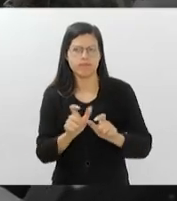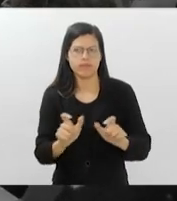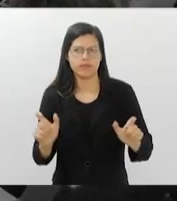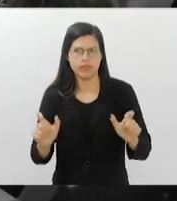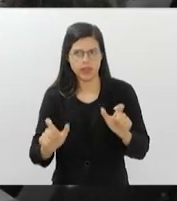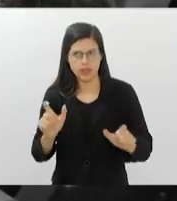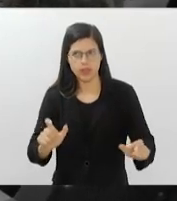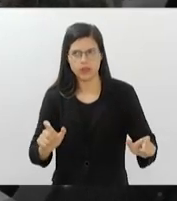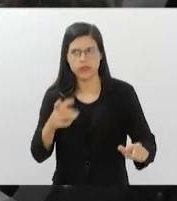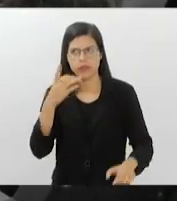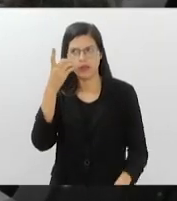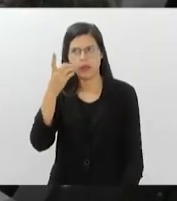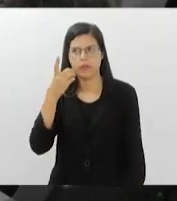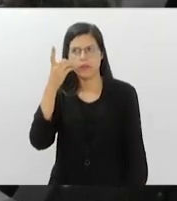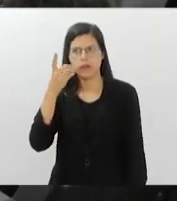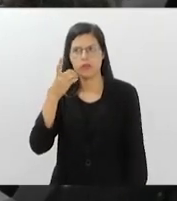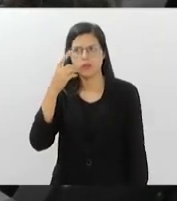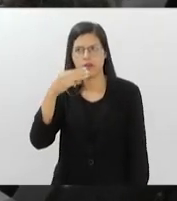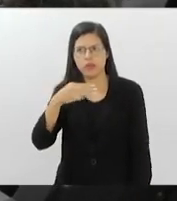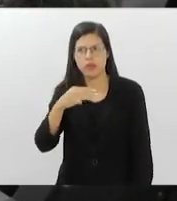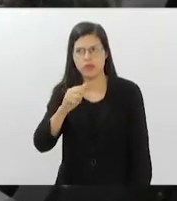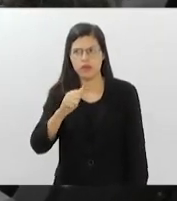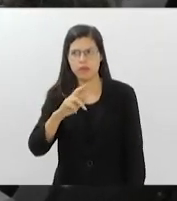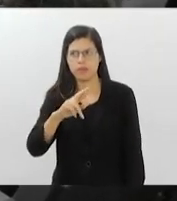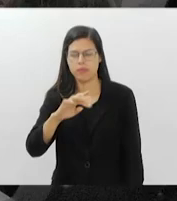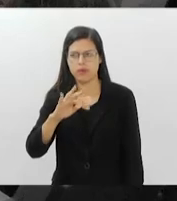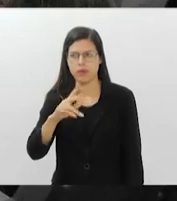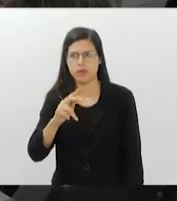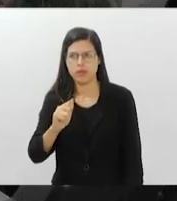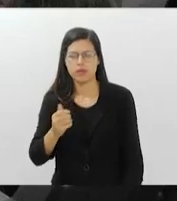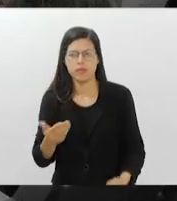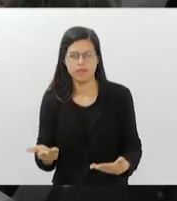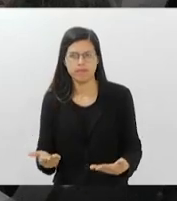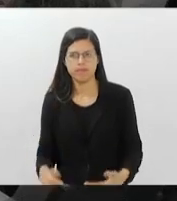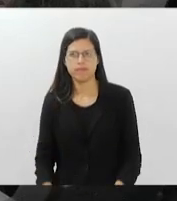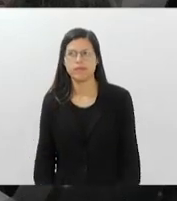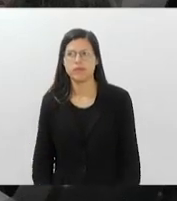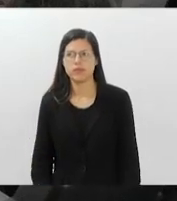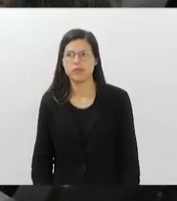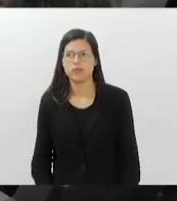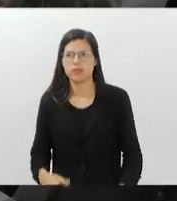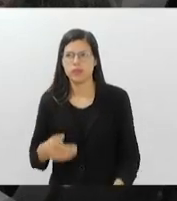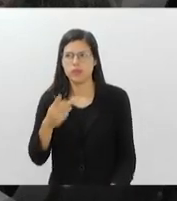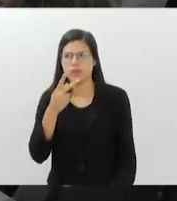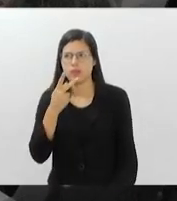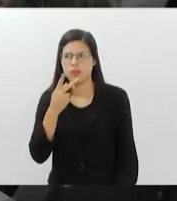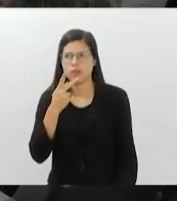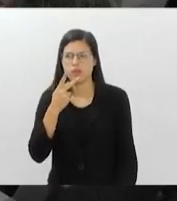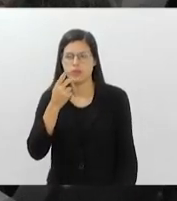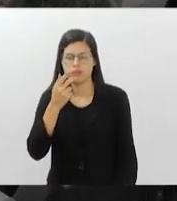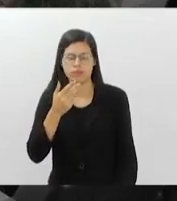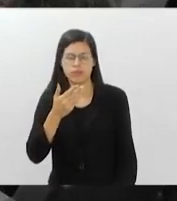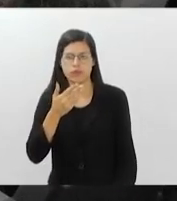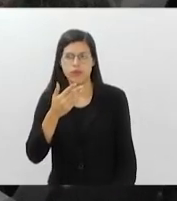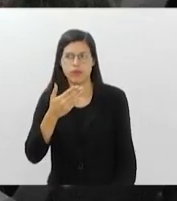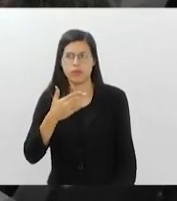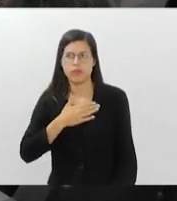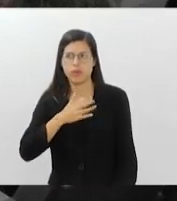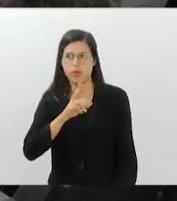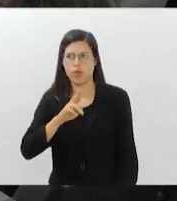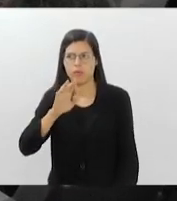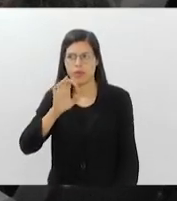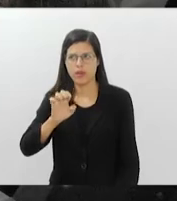da deputada Mat Eu venho falar meu nome é da Silva Para onde